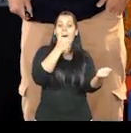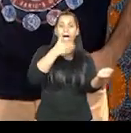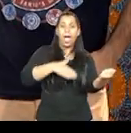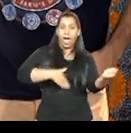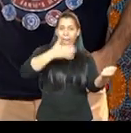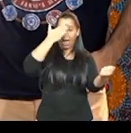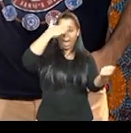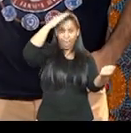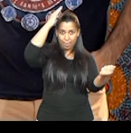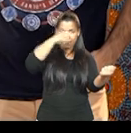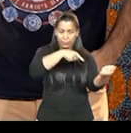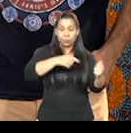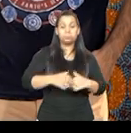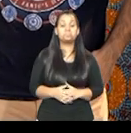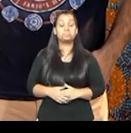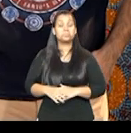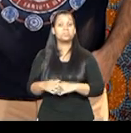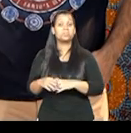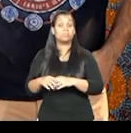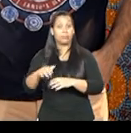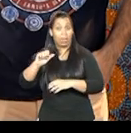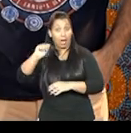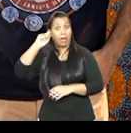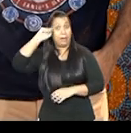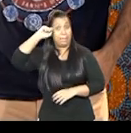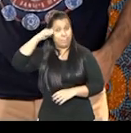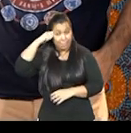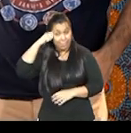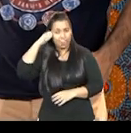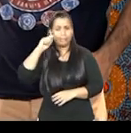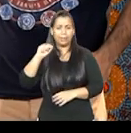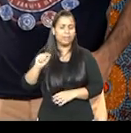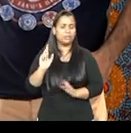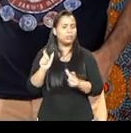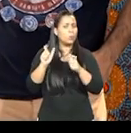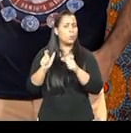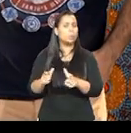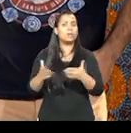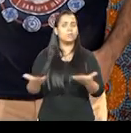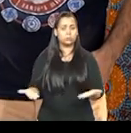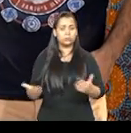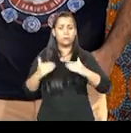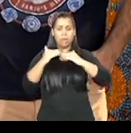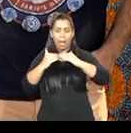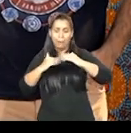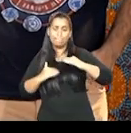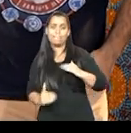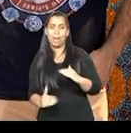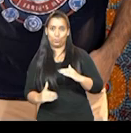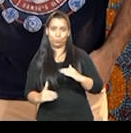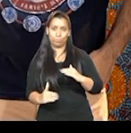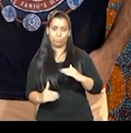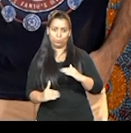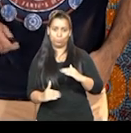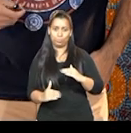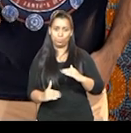Saara. A África Negra ou a África Subsaariana, ela já é localizada abaixo desse